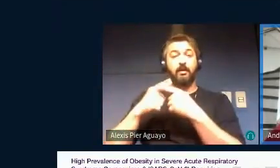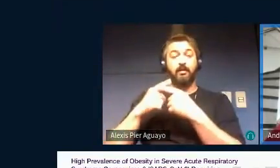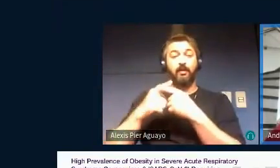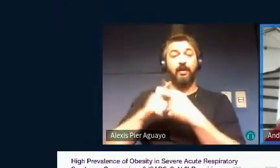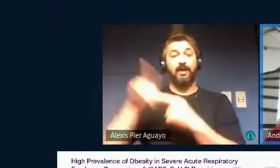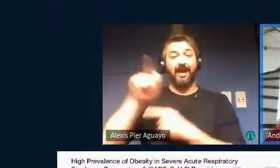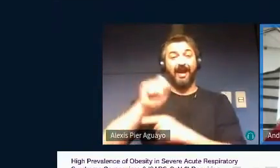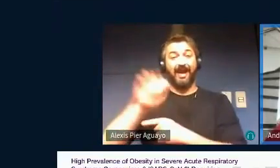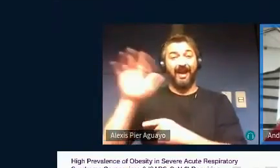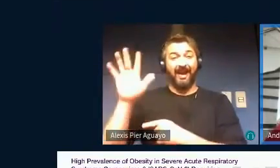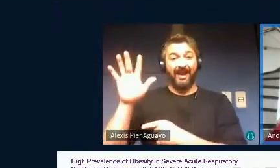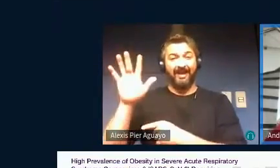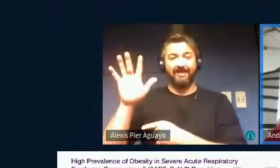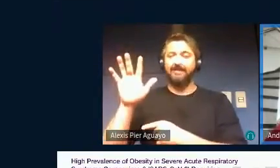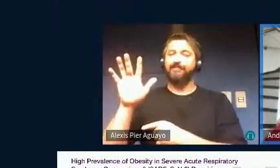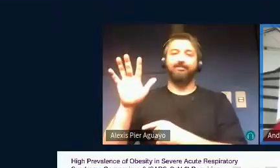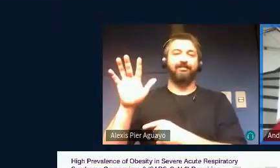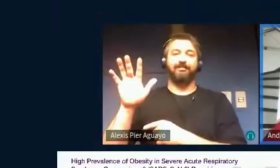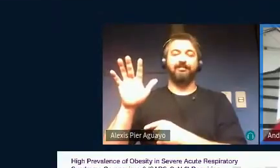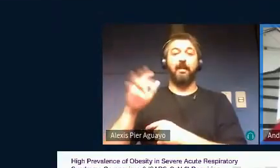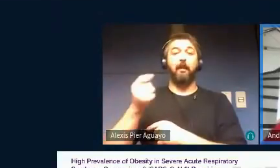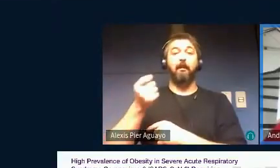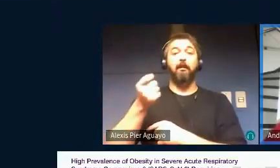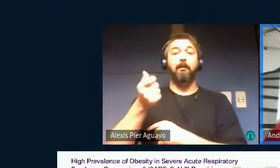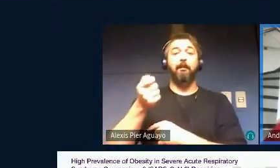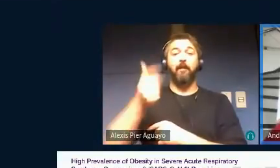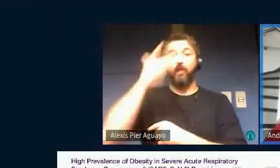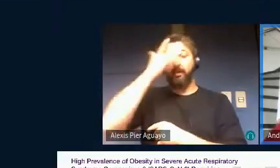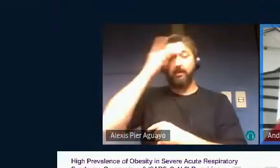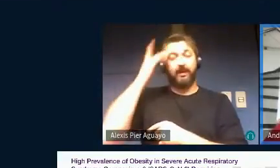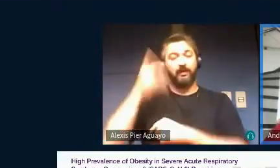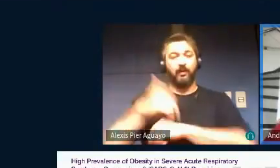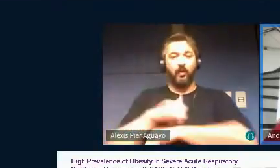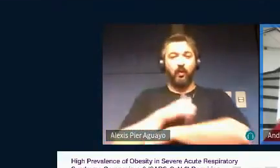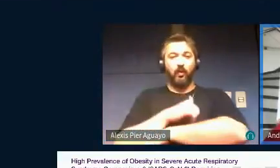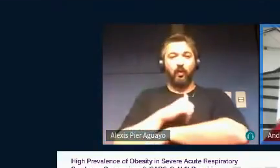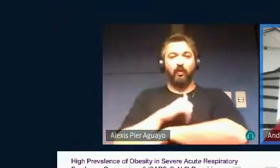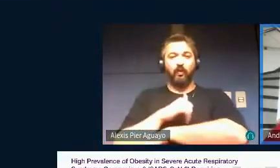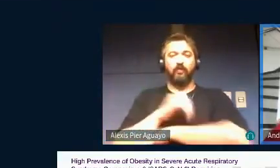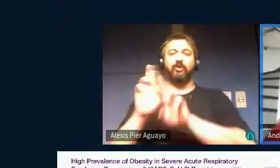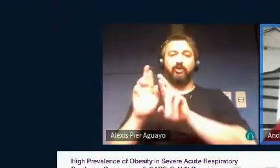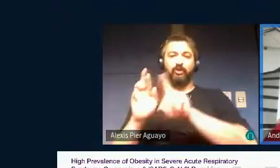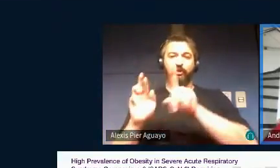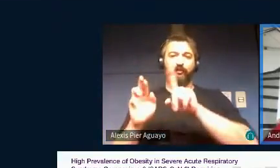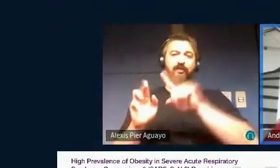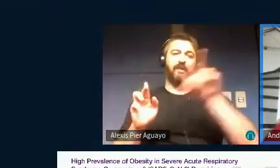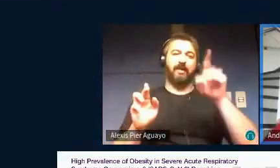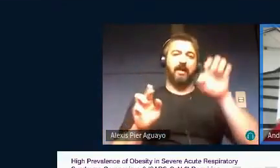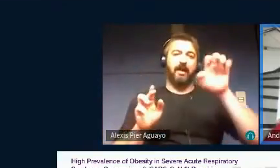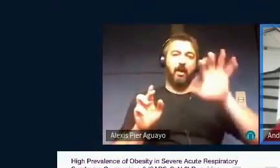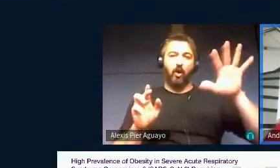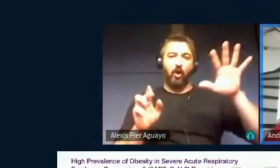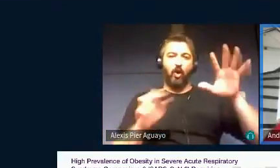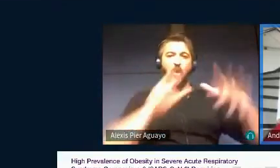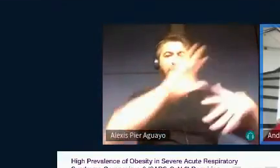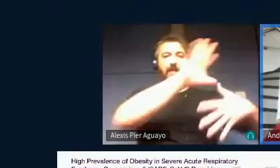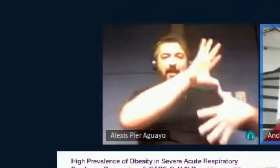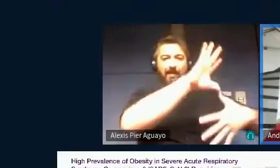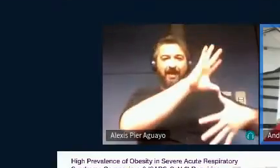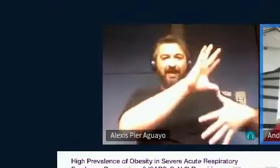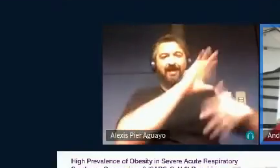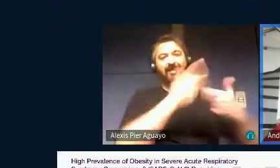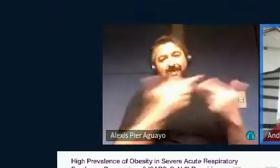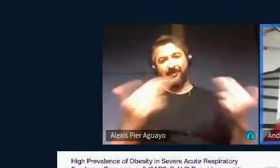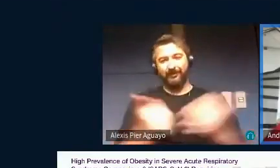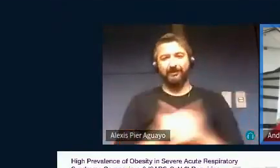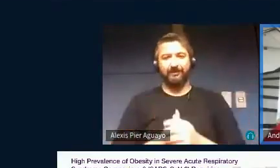nos países ocidentais, não é? Então, a gente tinha como principal fator o envelhecimento. Depois foi